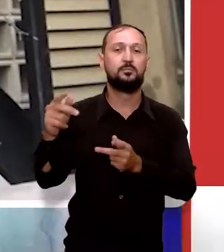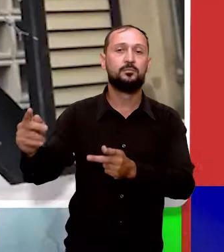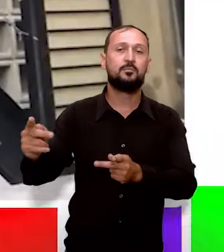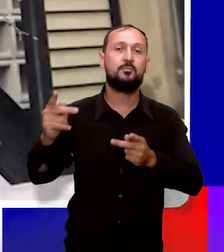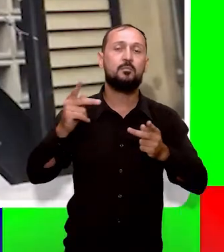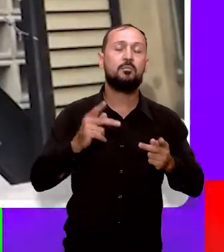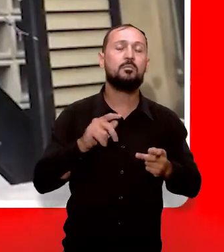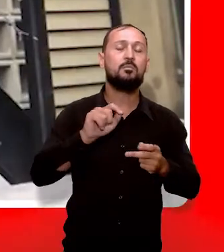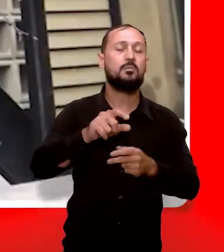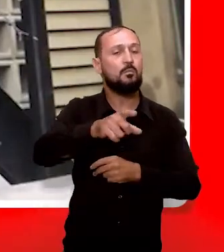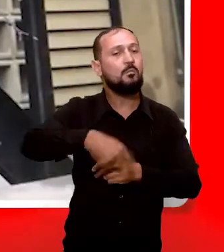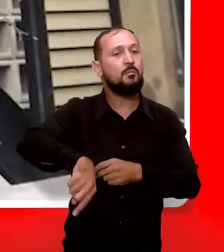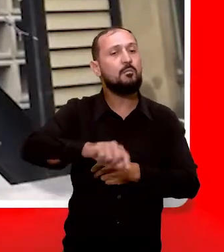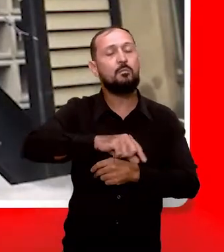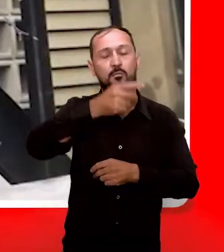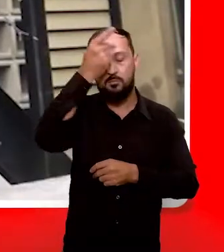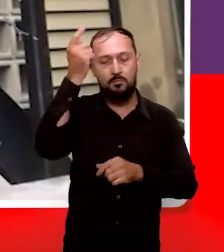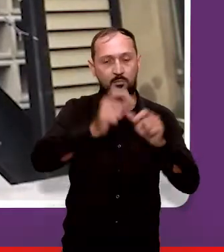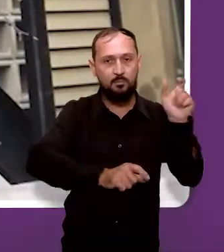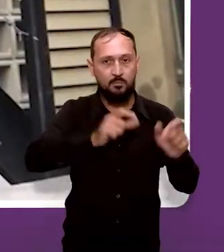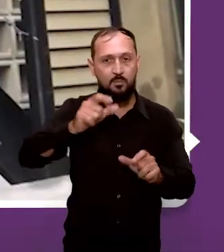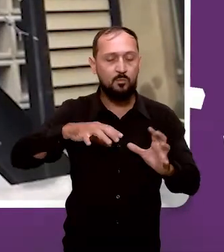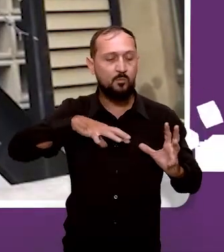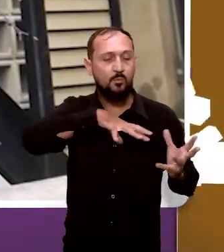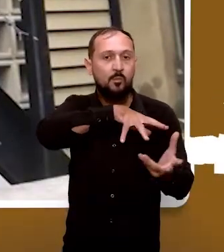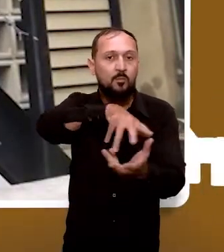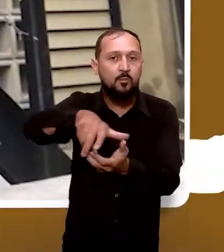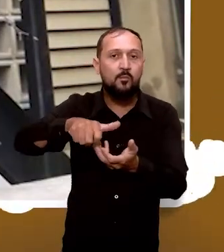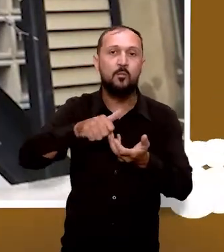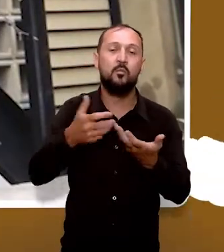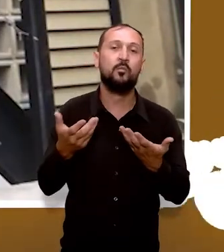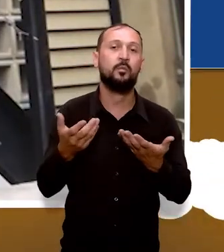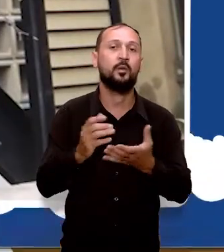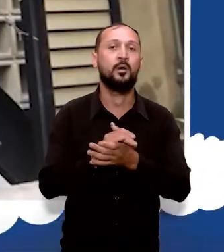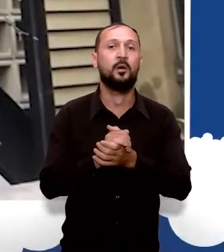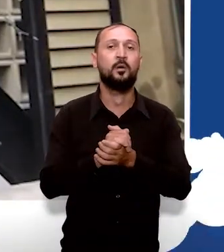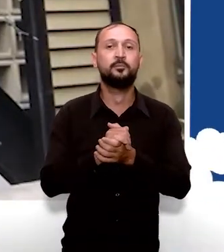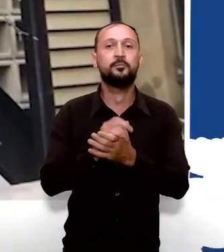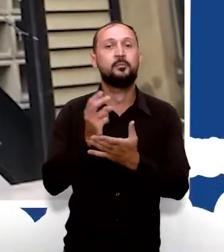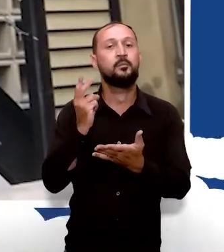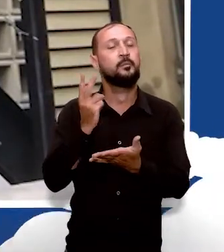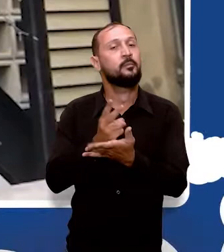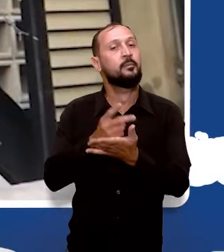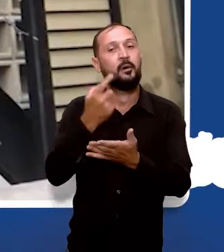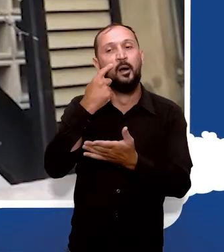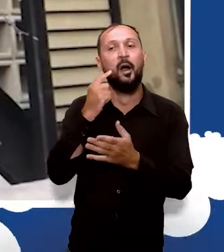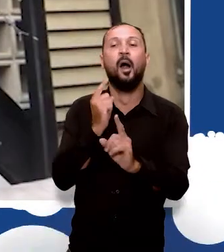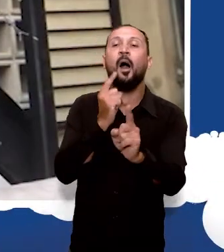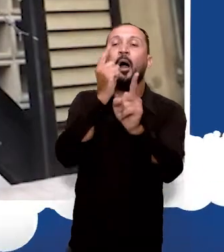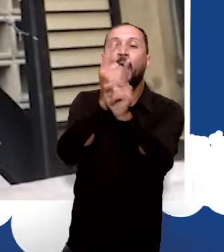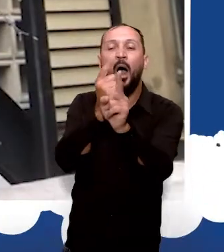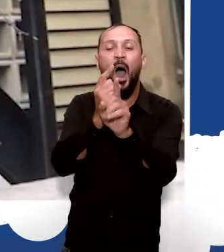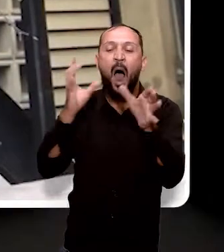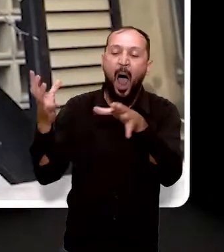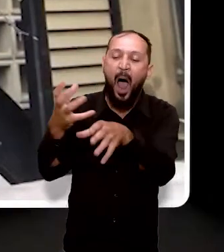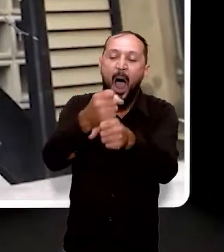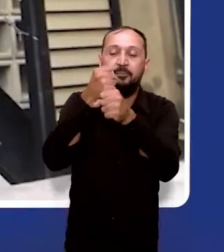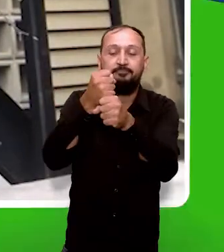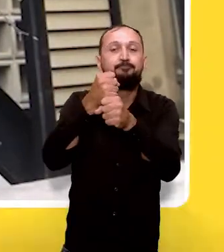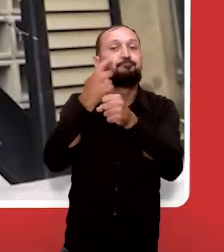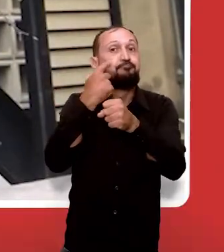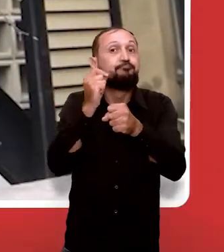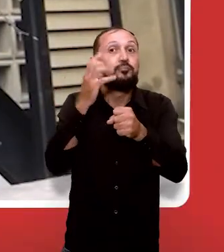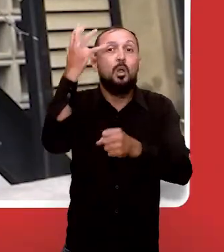um convite para que todas as pessoas do mundo se percam e se